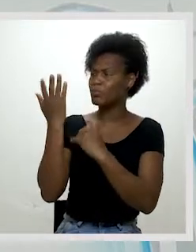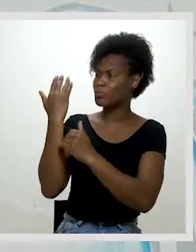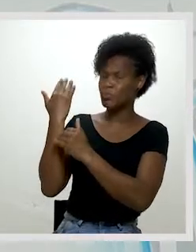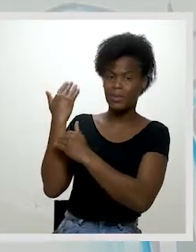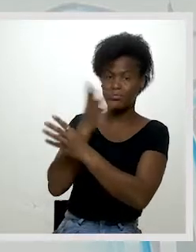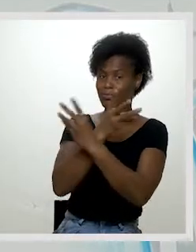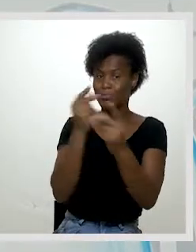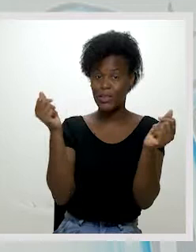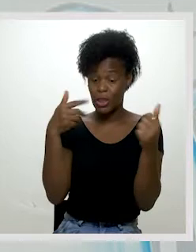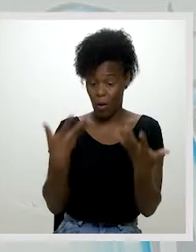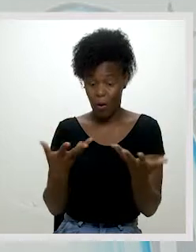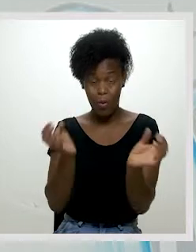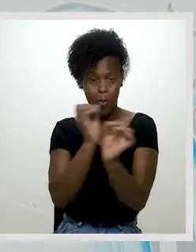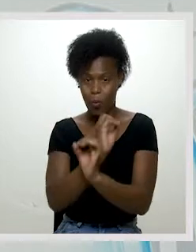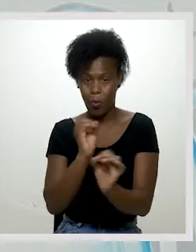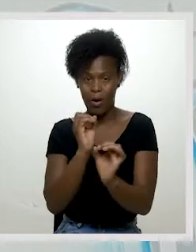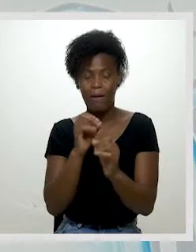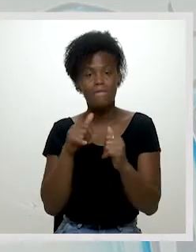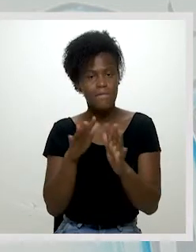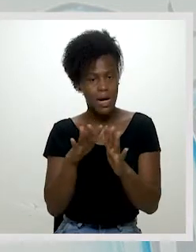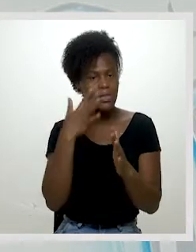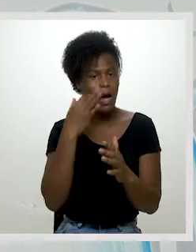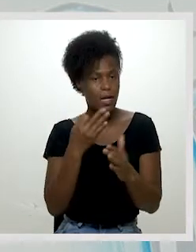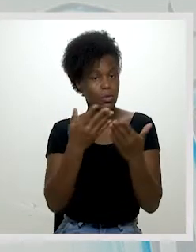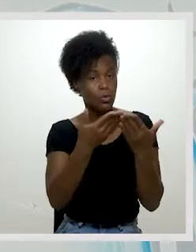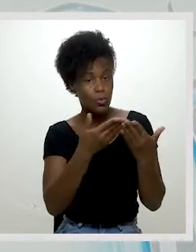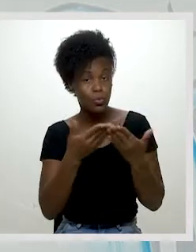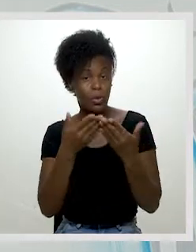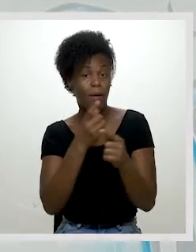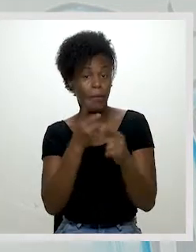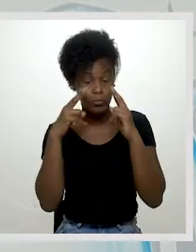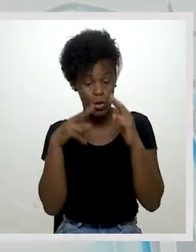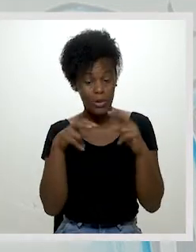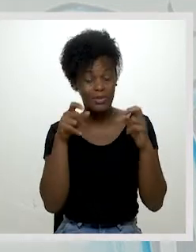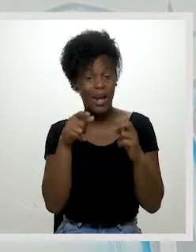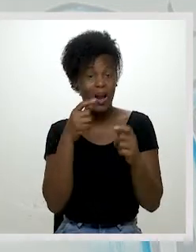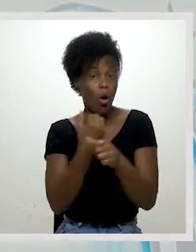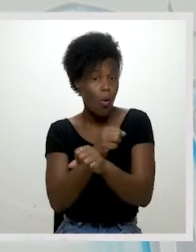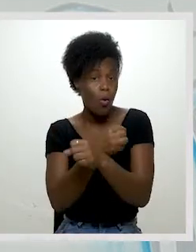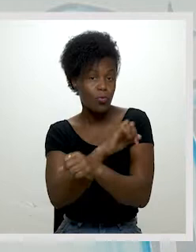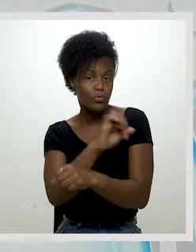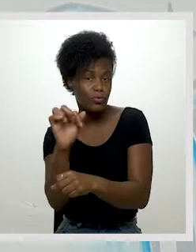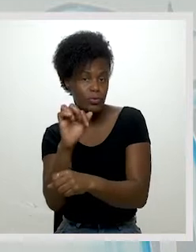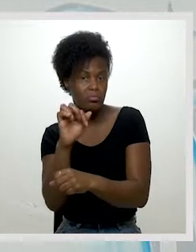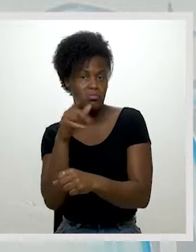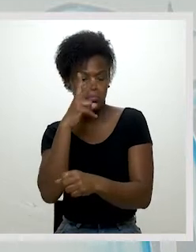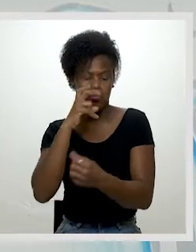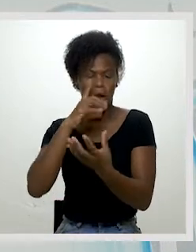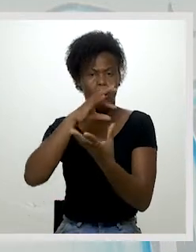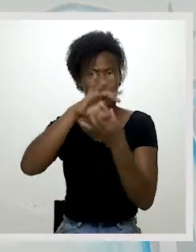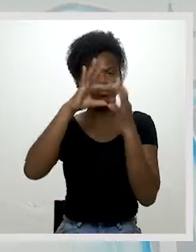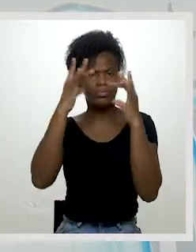anos, não existem mais, mas ainda são estudados porque são encontrados ainda restos deles na